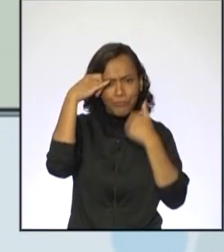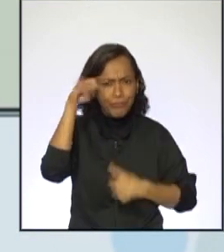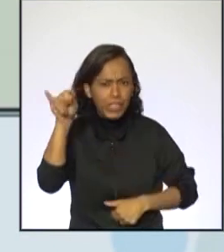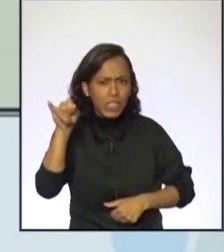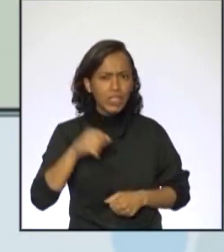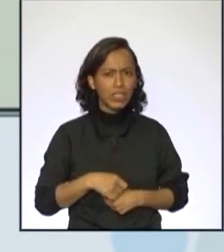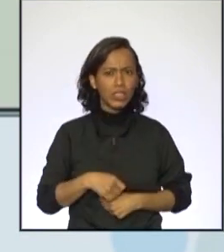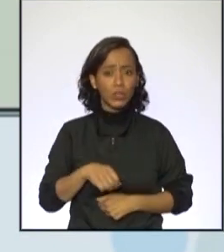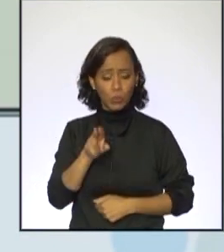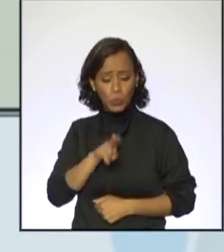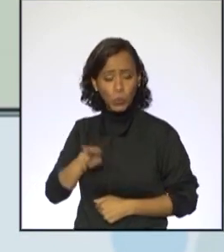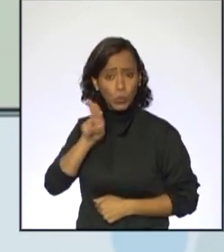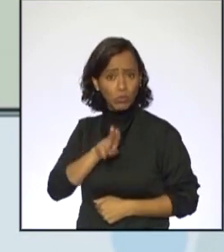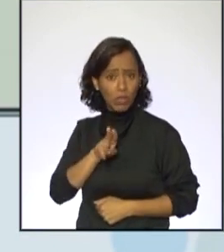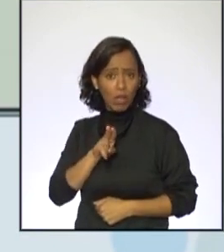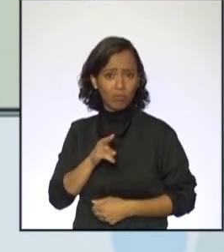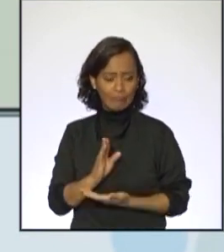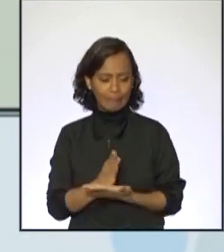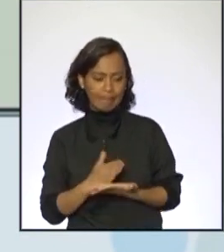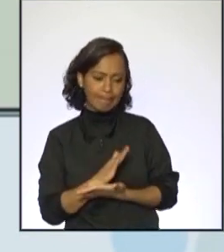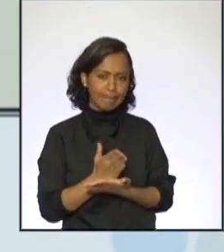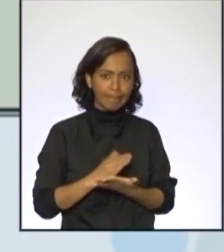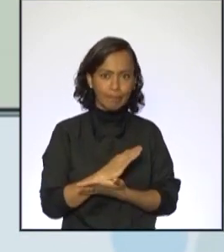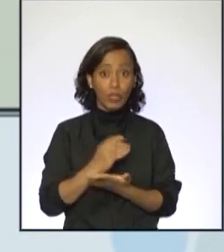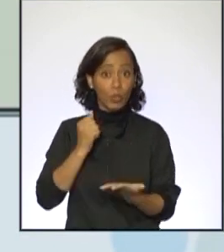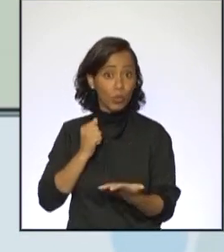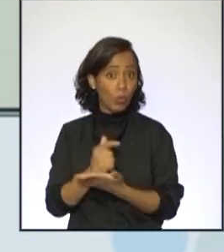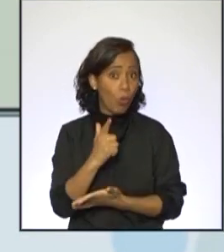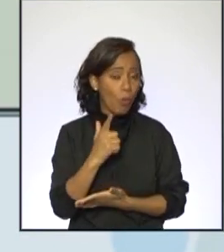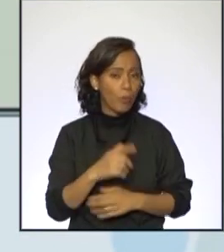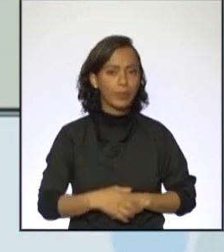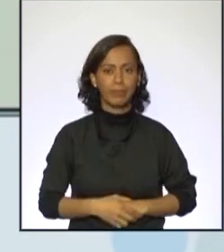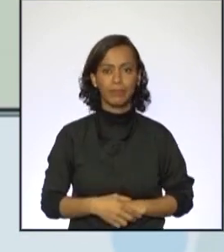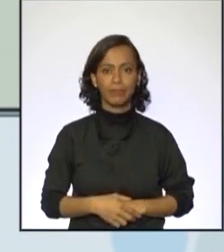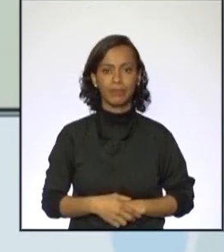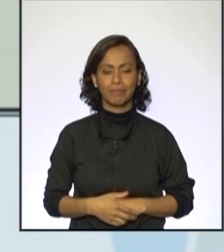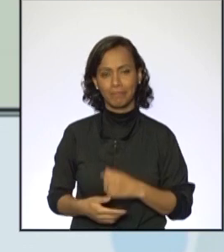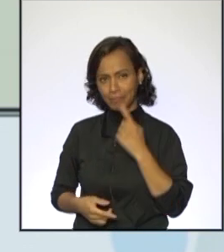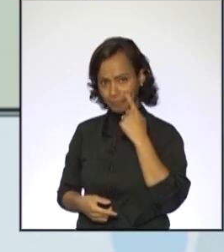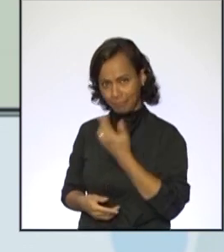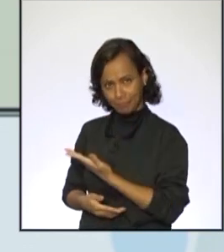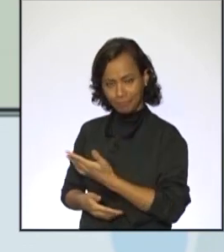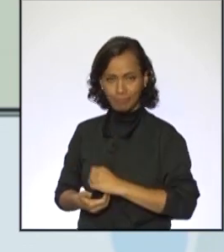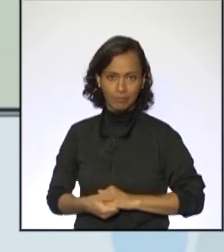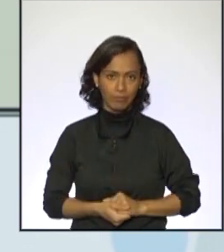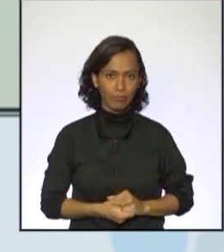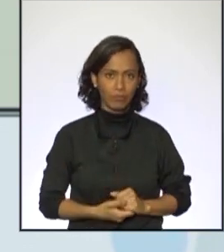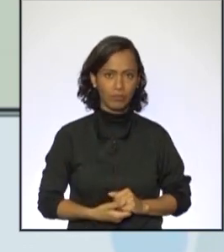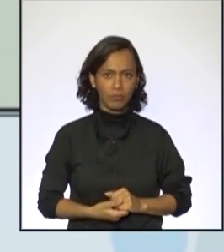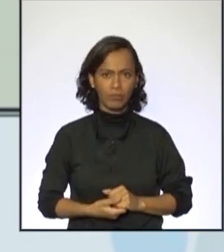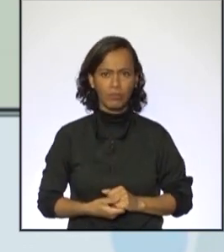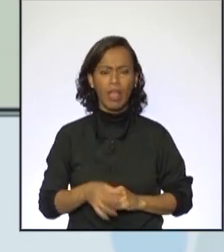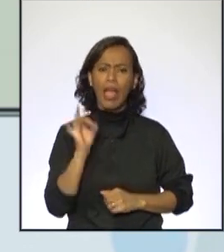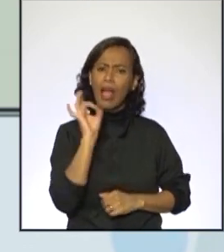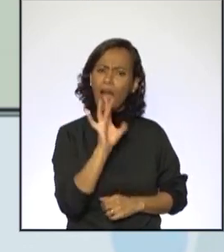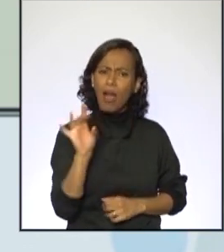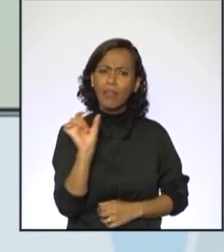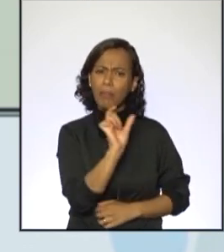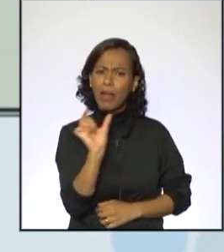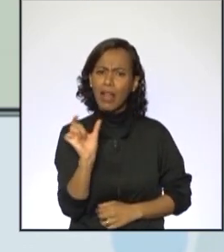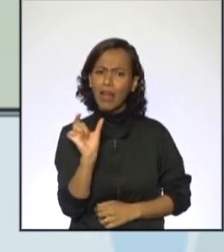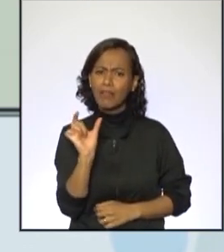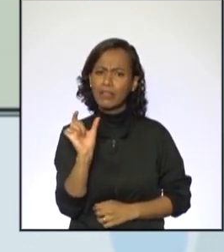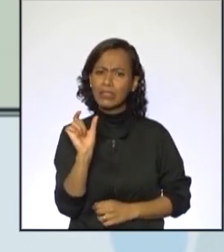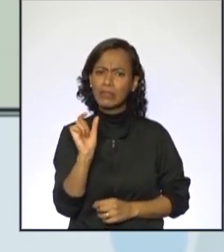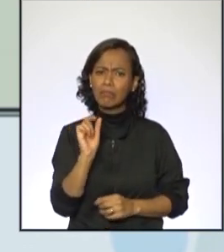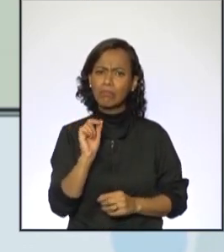faça, o incomode e o adquira, tá? Então, todas elas indicam alguma coisa. Presta